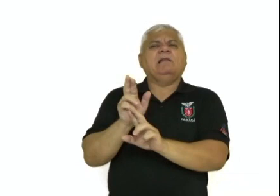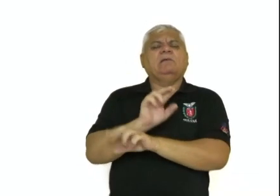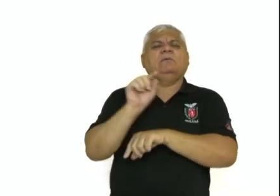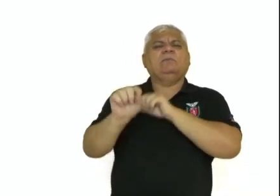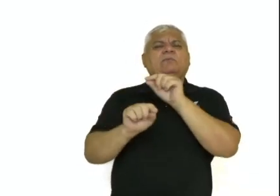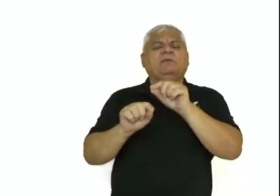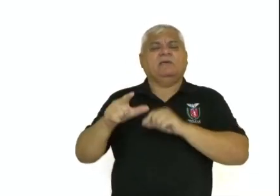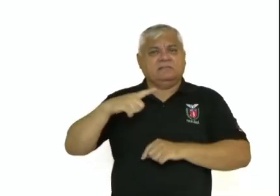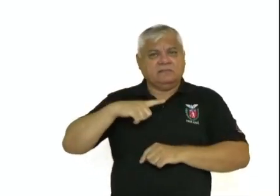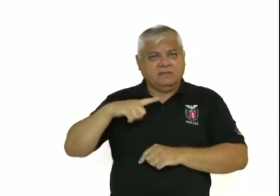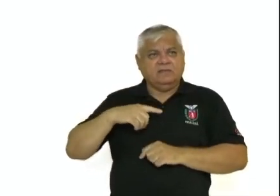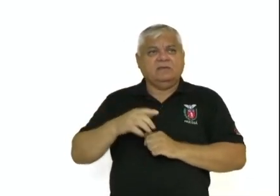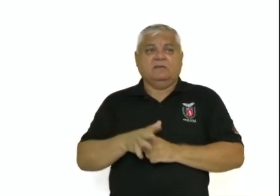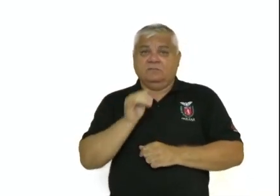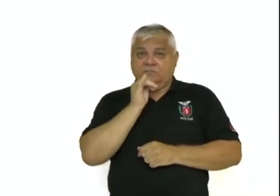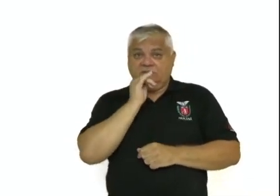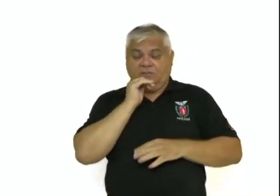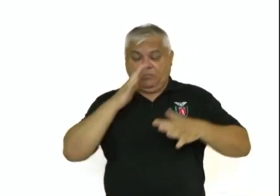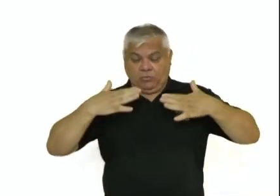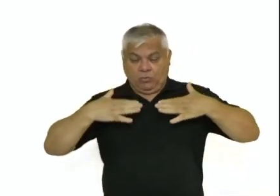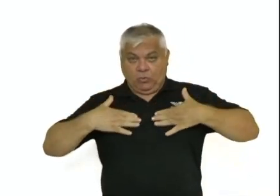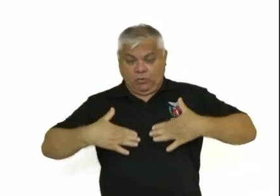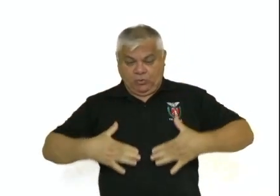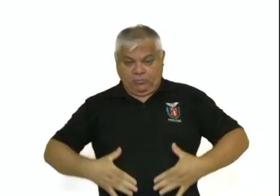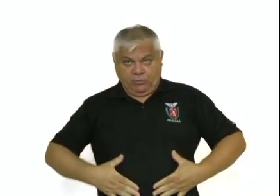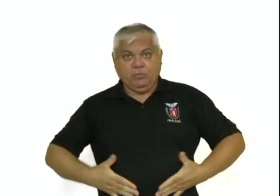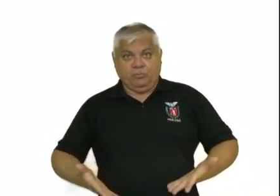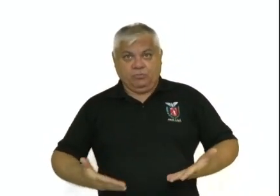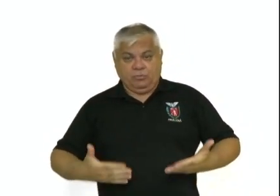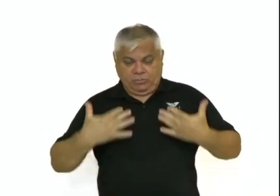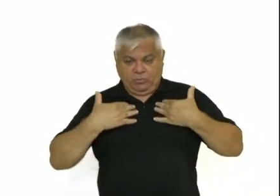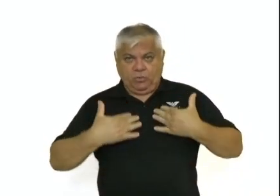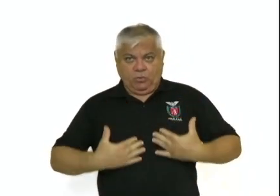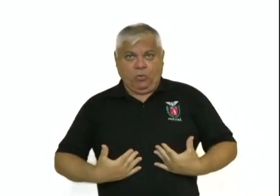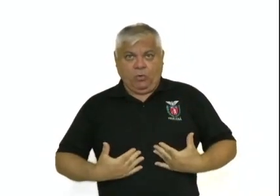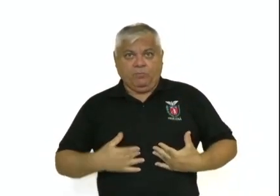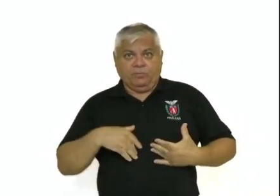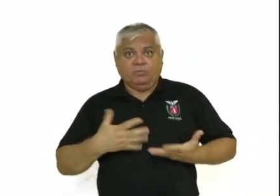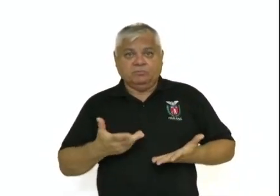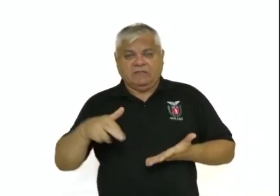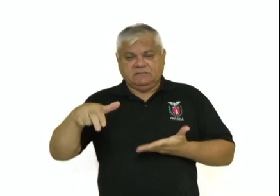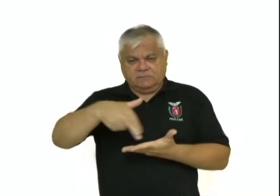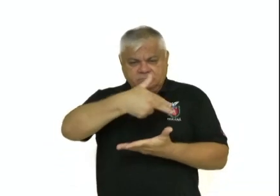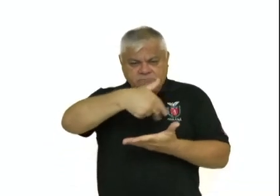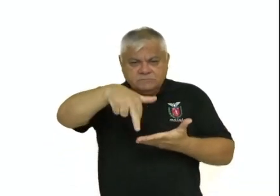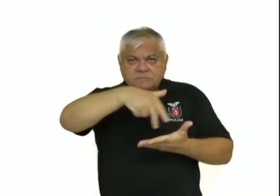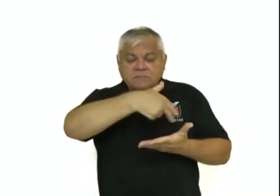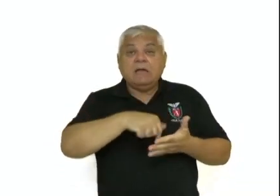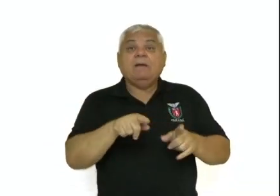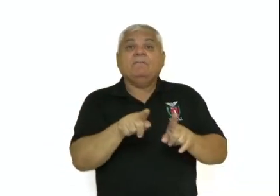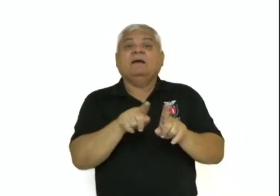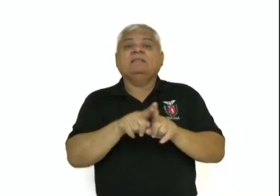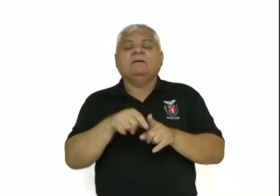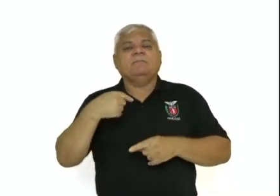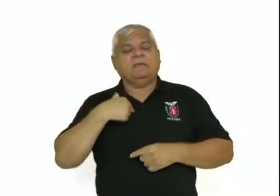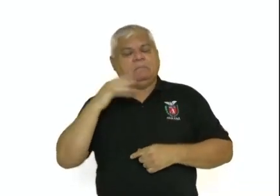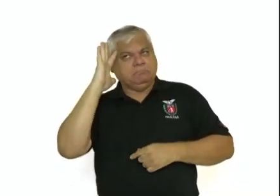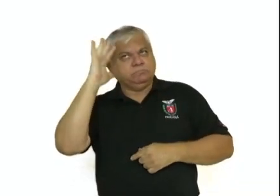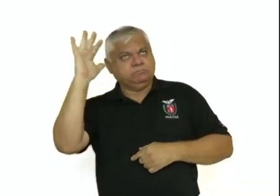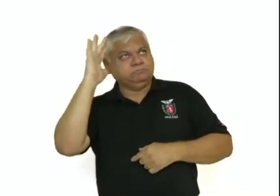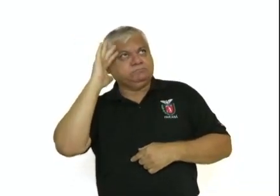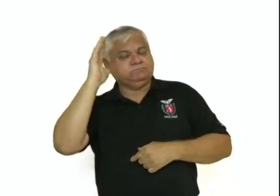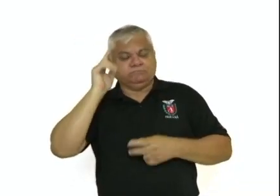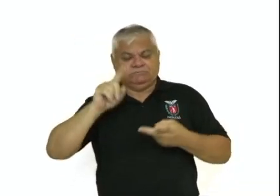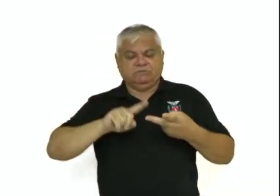que existem entre o meu corpo, esse corpo que não somente dança, mas um corpo que pensa,